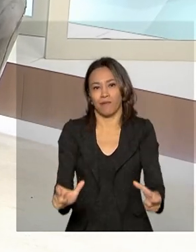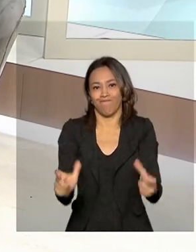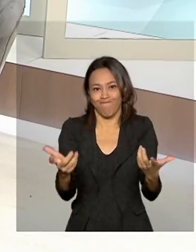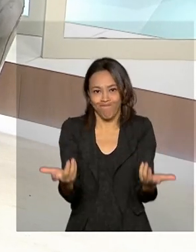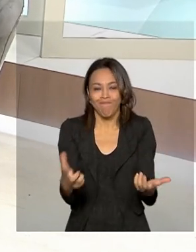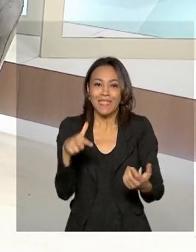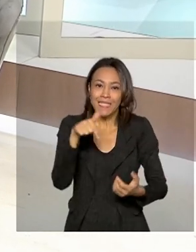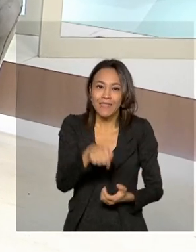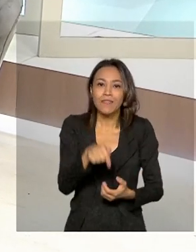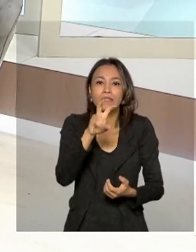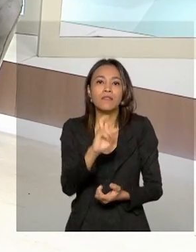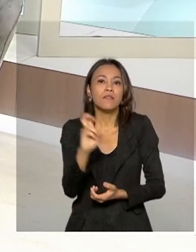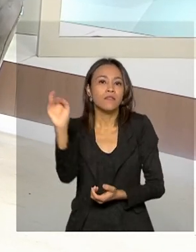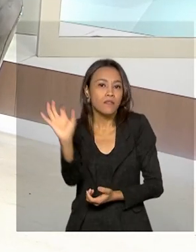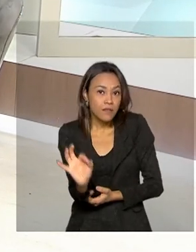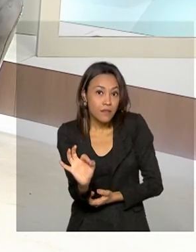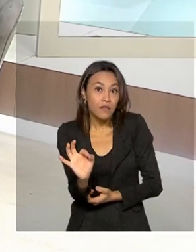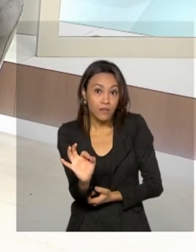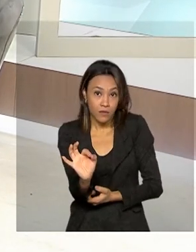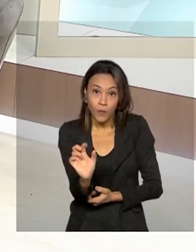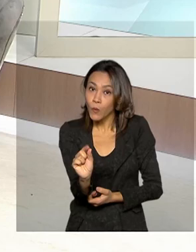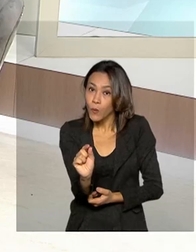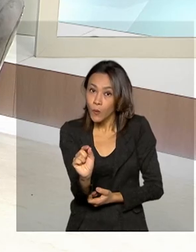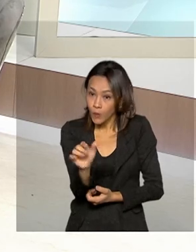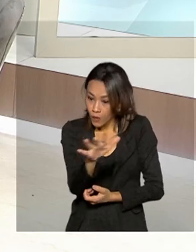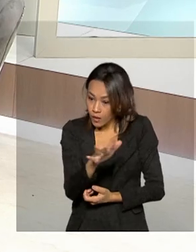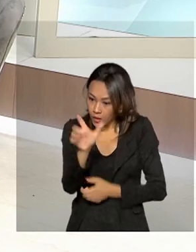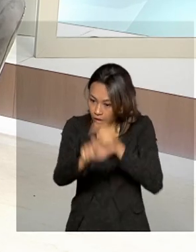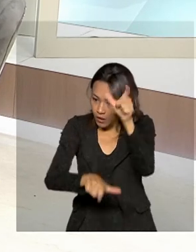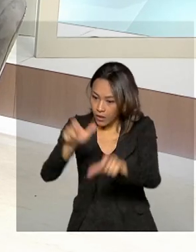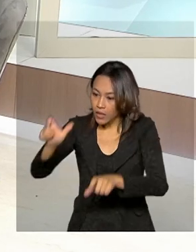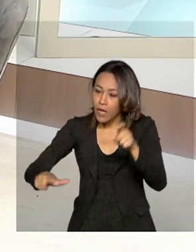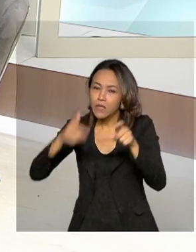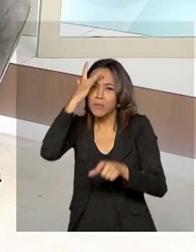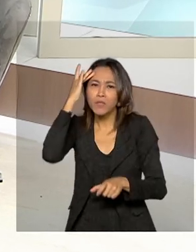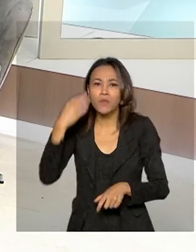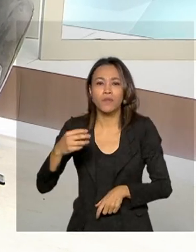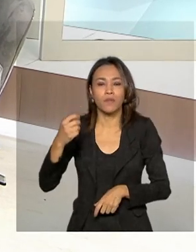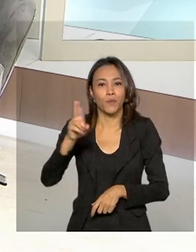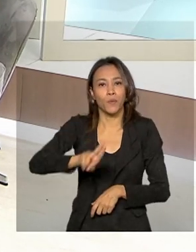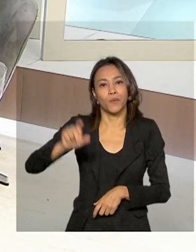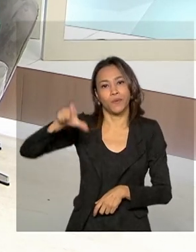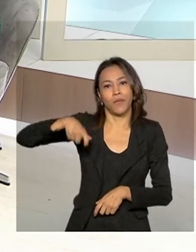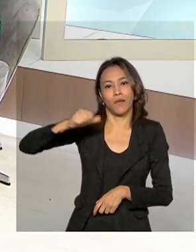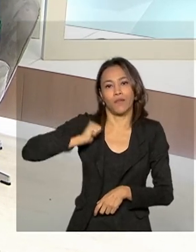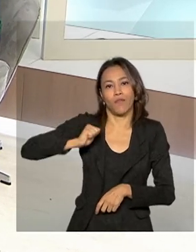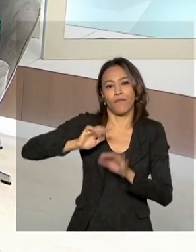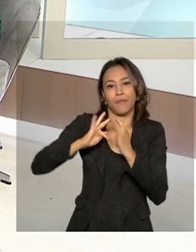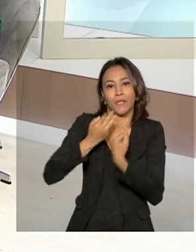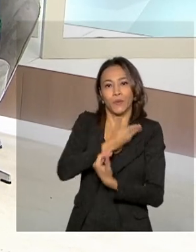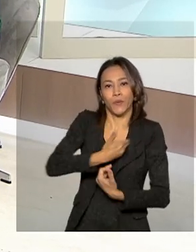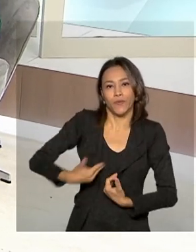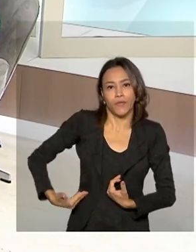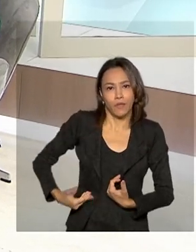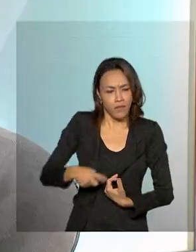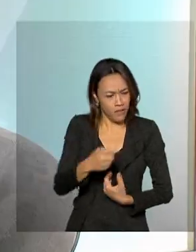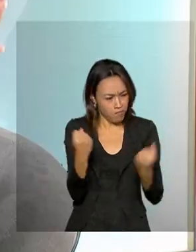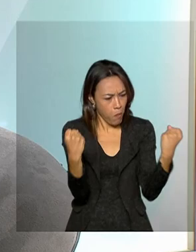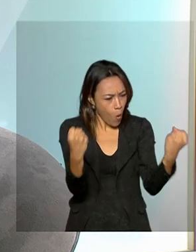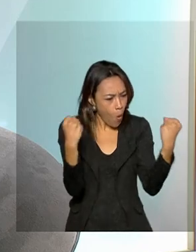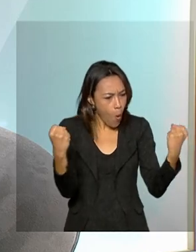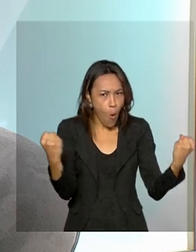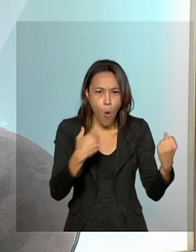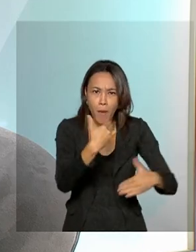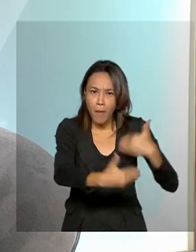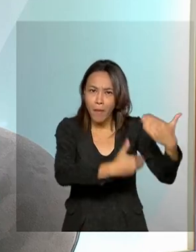de 75% dos marajoaras vivem do Bolsa Família e com tanto potencial de desenvolvimento. O